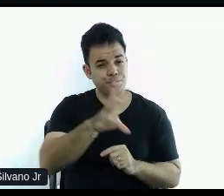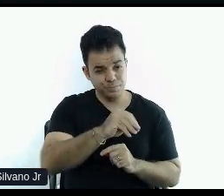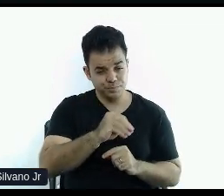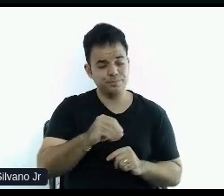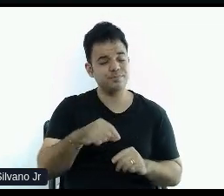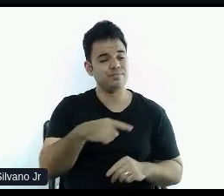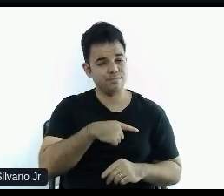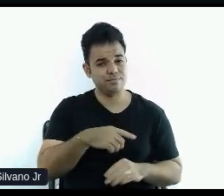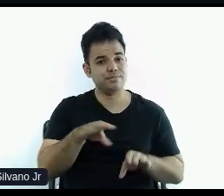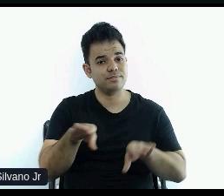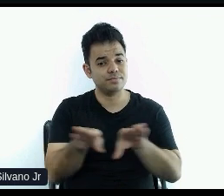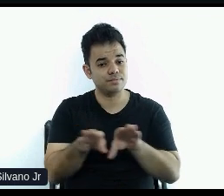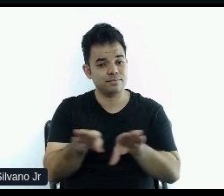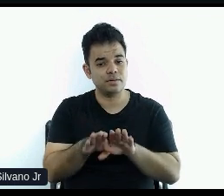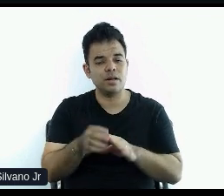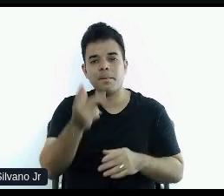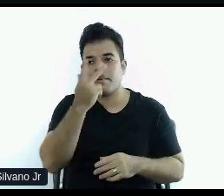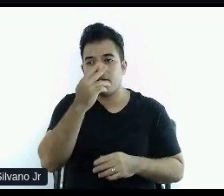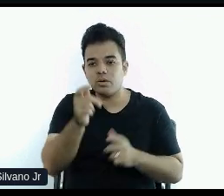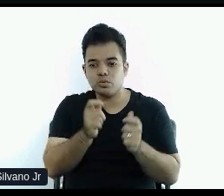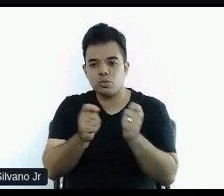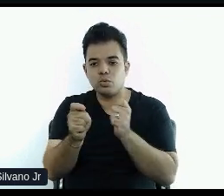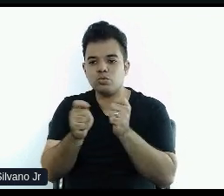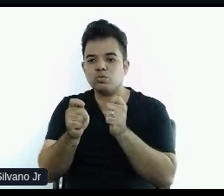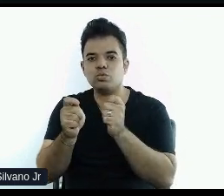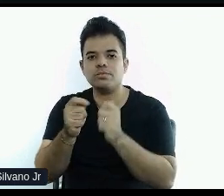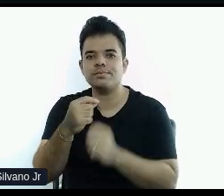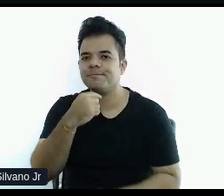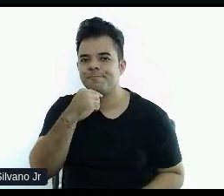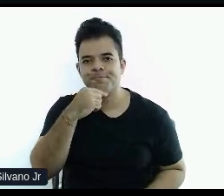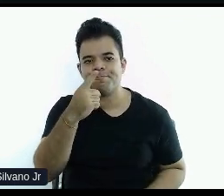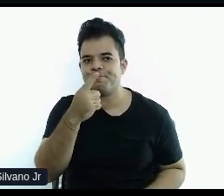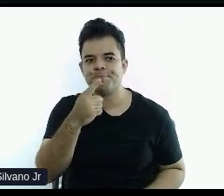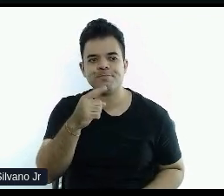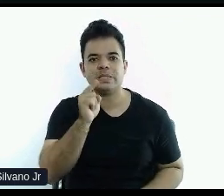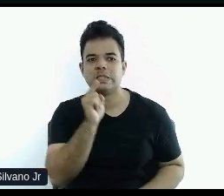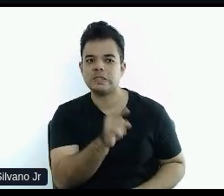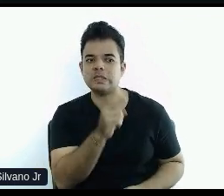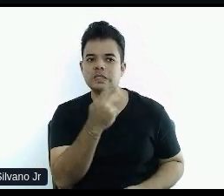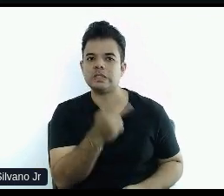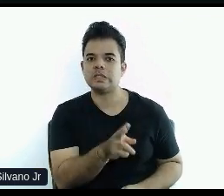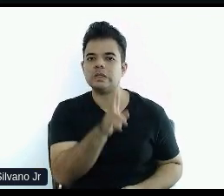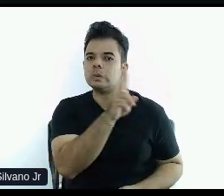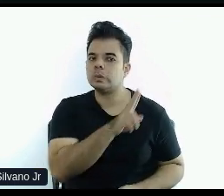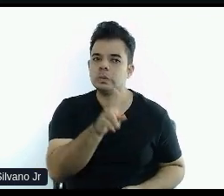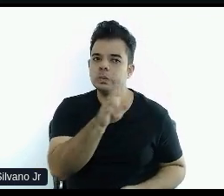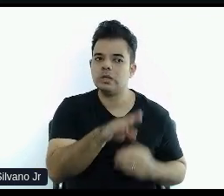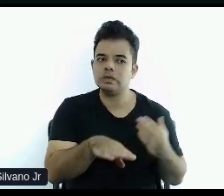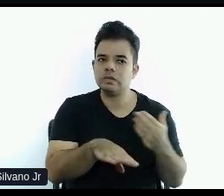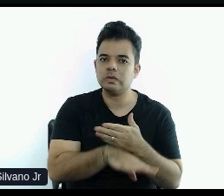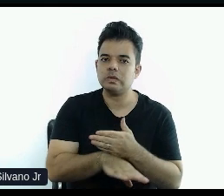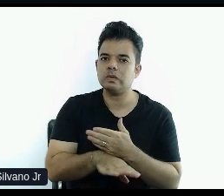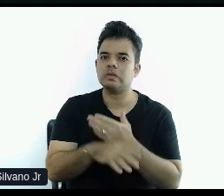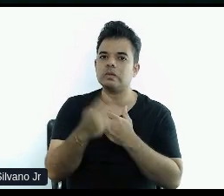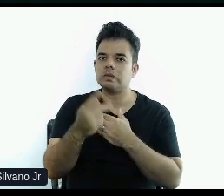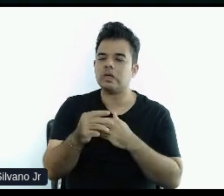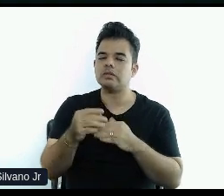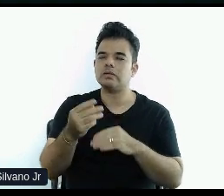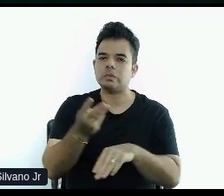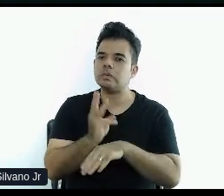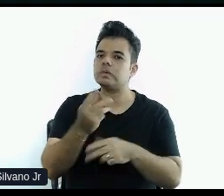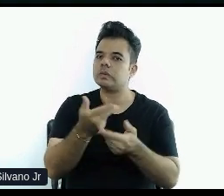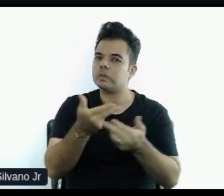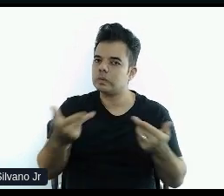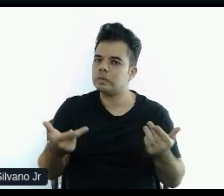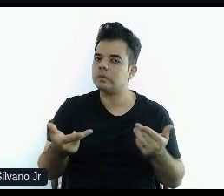um pouco do controle sobre como de fato aquela usuária vai estar acessando aquela aplicação. Então é